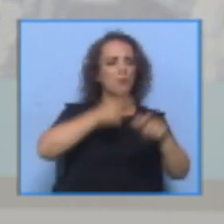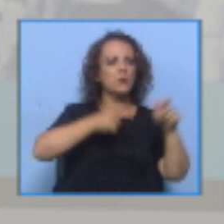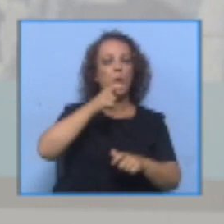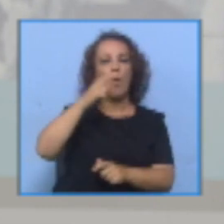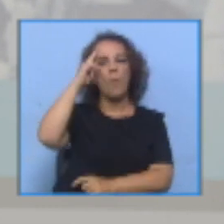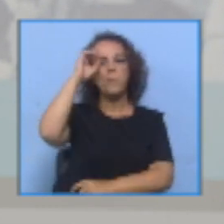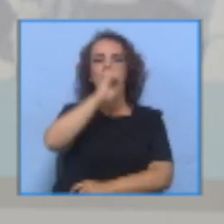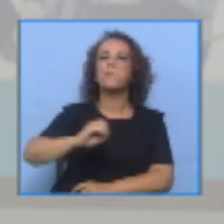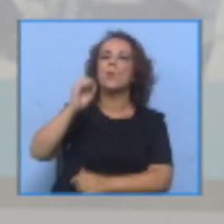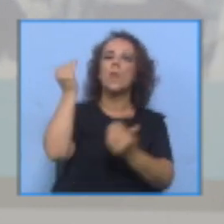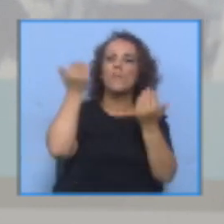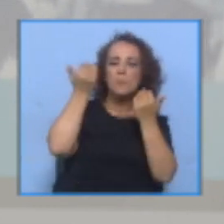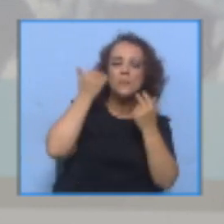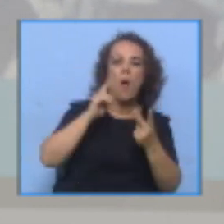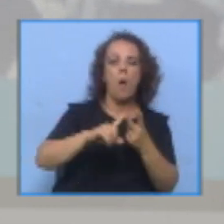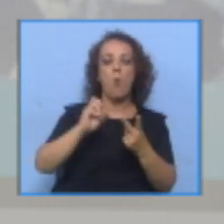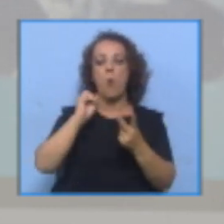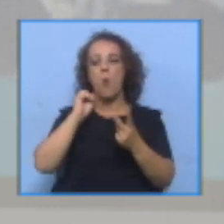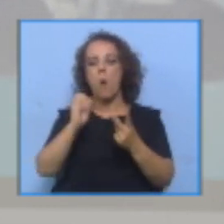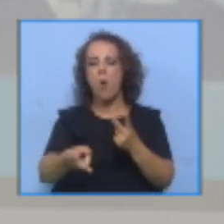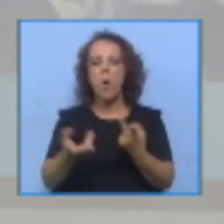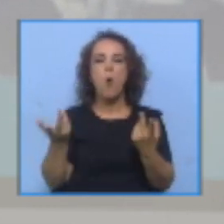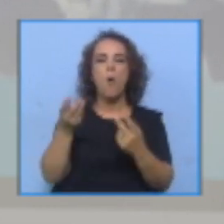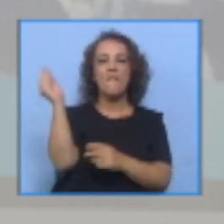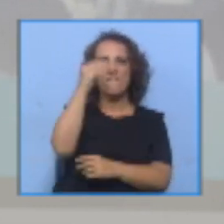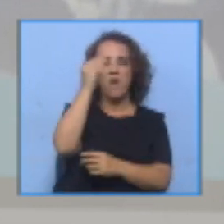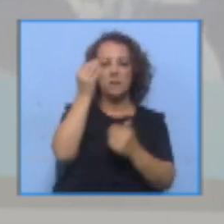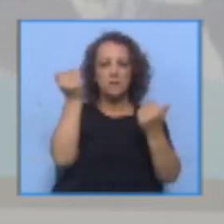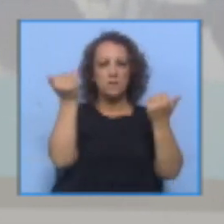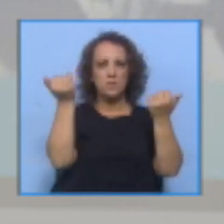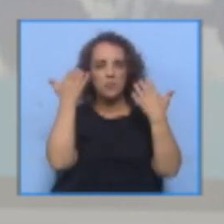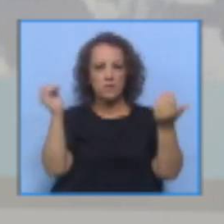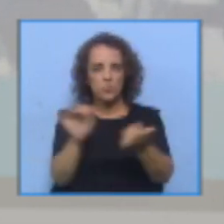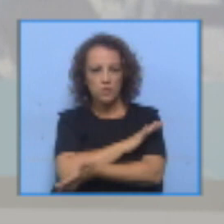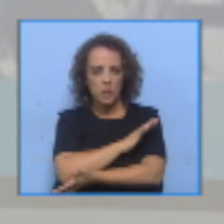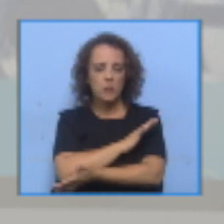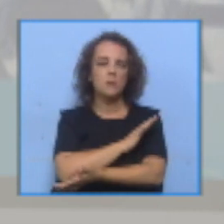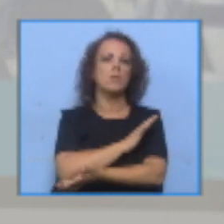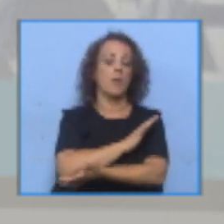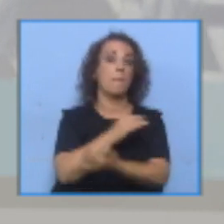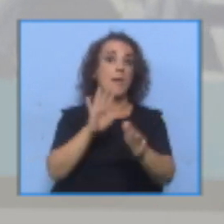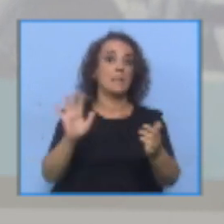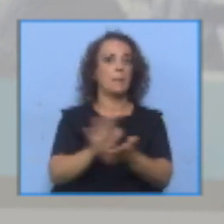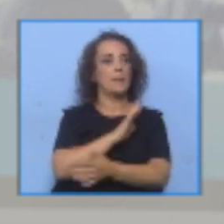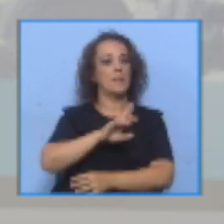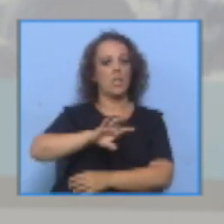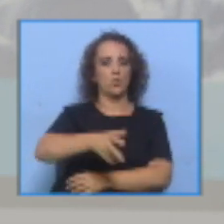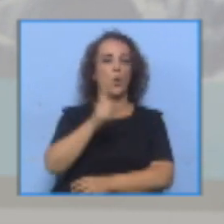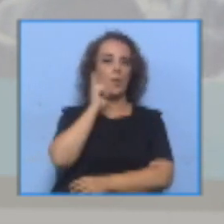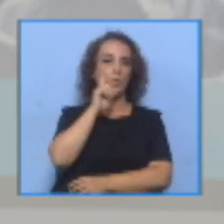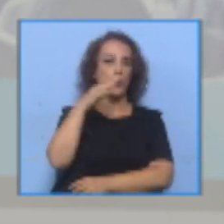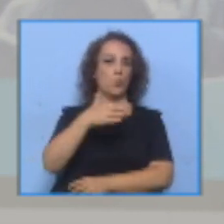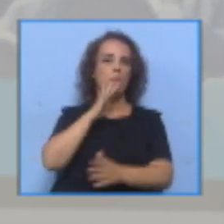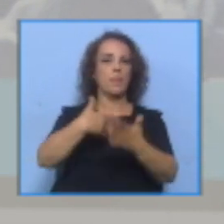Este é um setor em que nem todos os partidos convivem de igual forma, não é? Em todo caso, é um setor vital, nomeadamente a imprensa regional, para